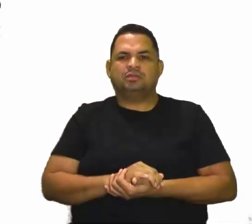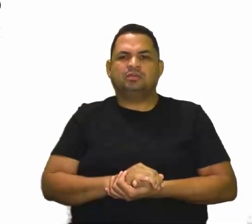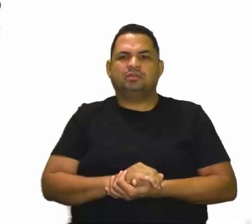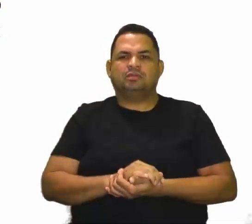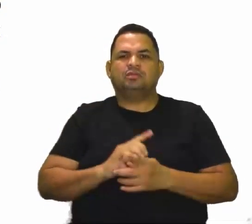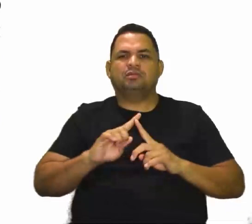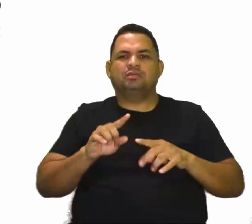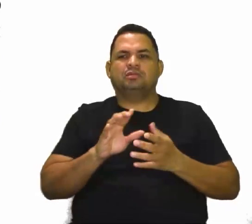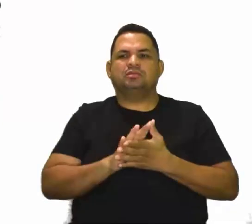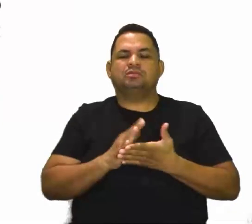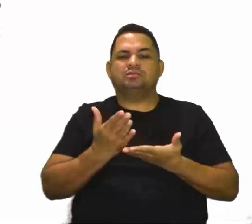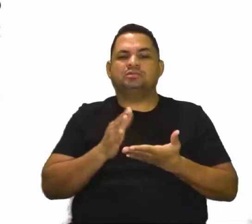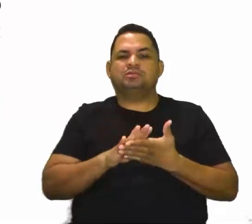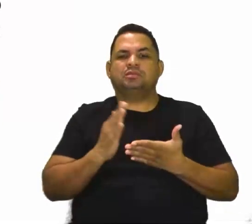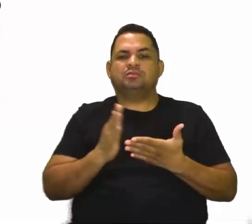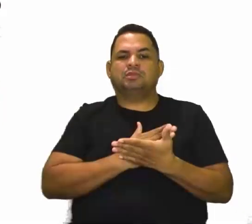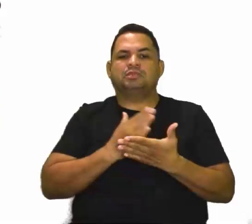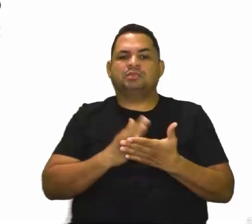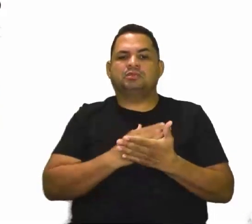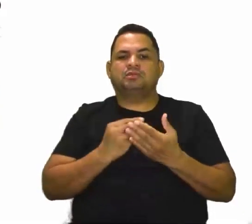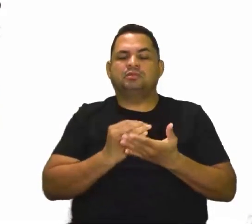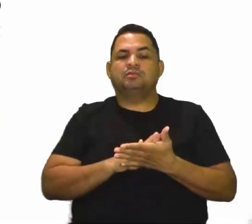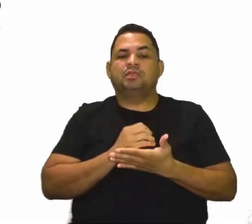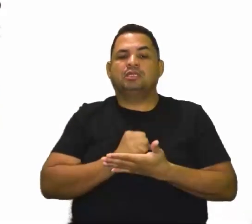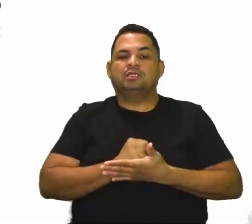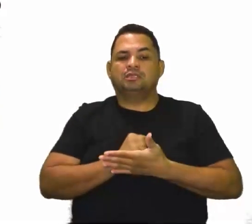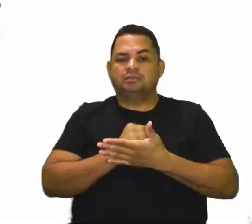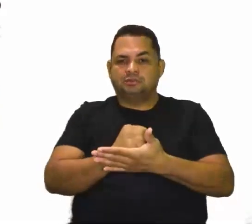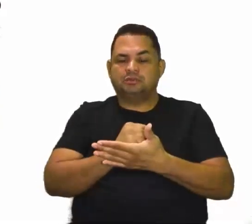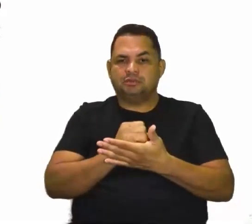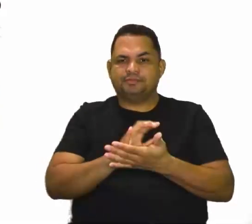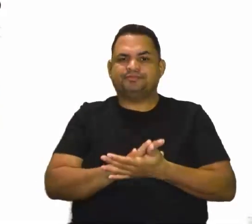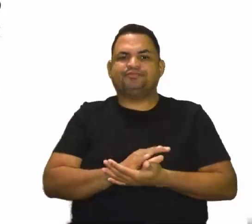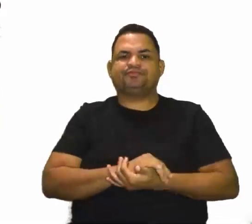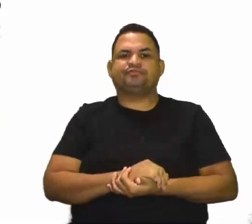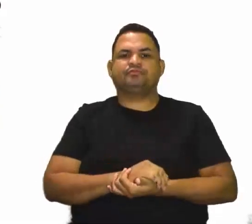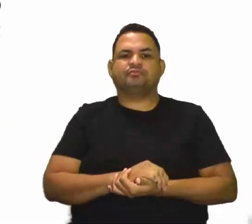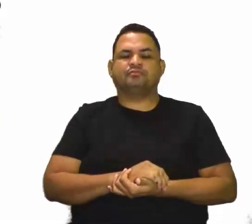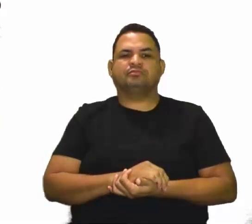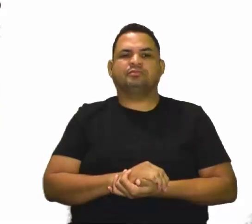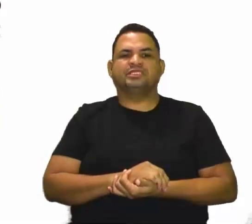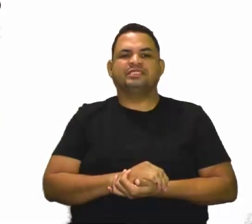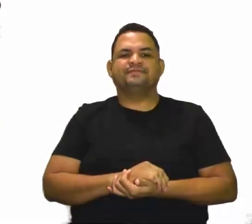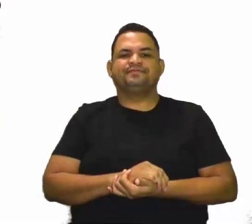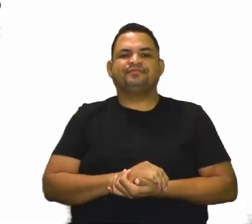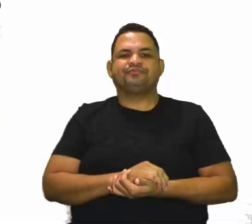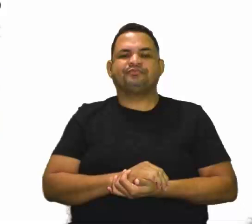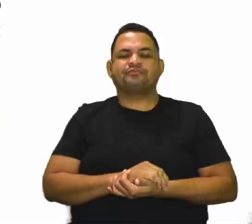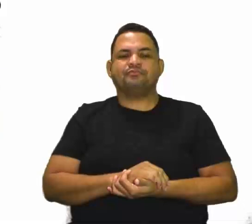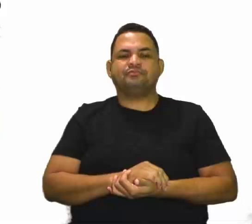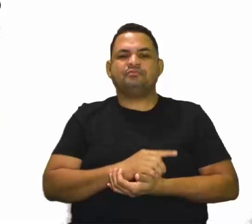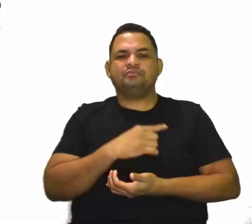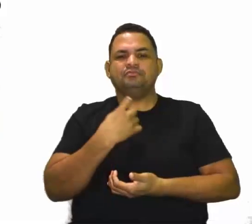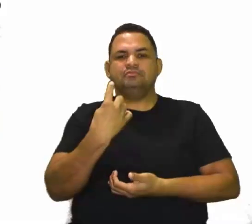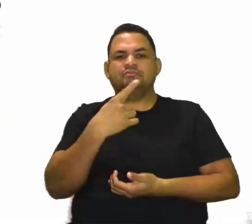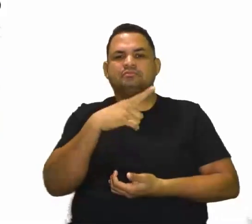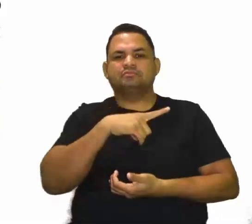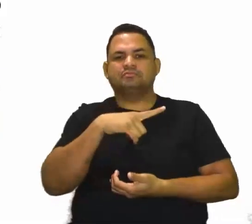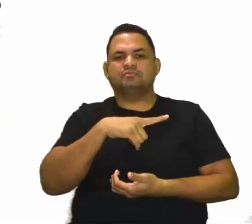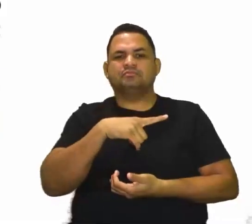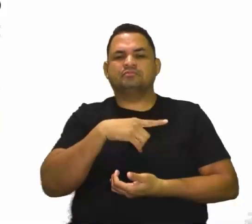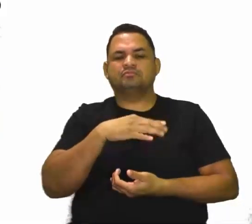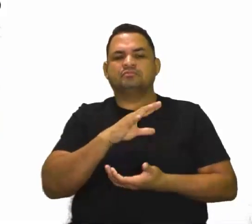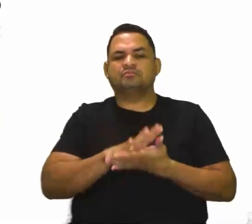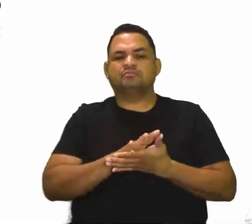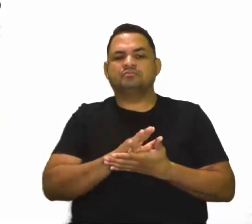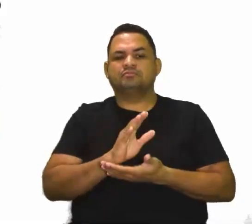Mas temos um material complementar nessa aula aqui, ó. Não esqueça de ler o nosso material complementar, hein, alunos? Porque nós temos aí um